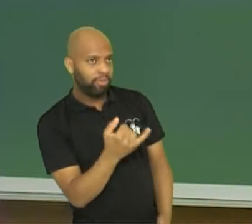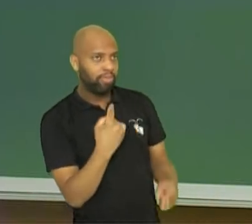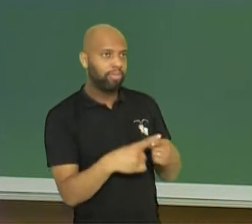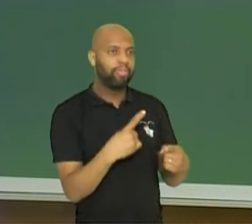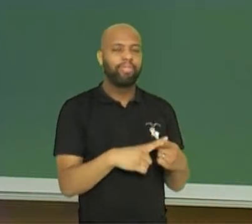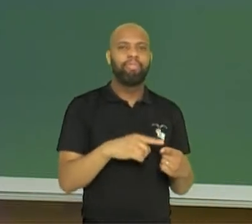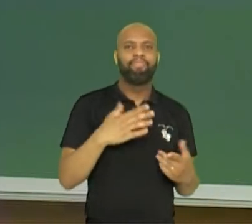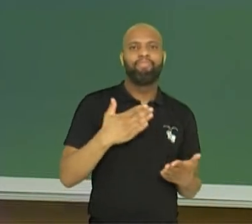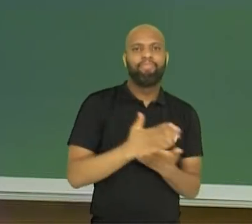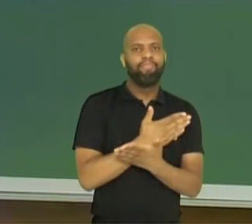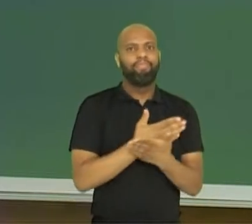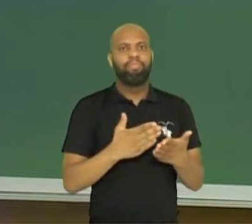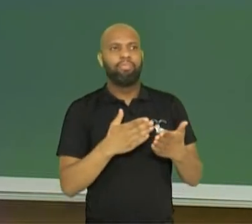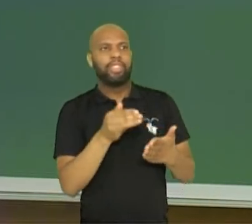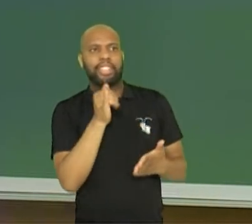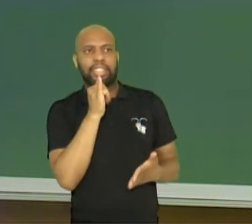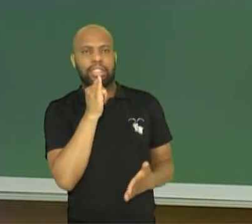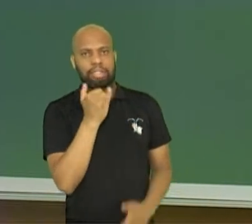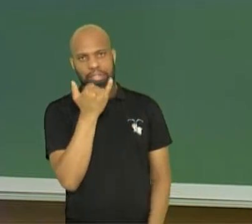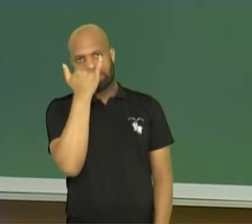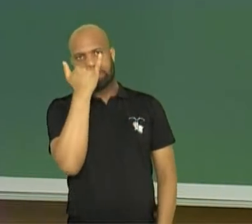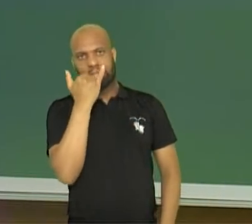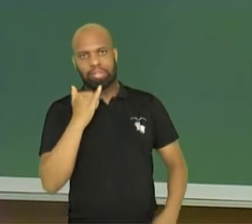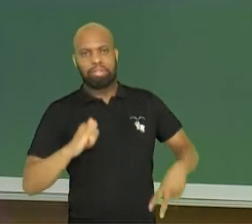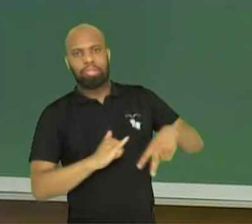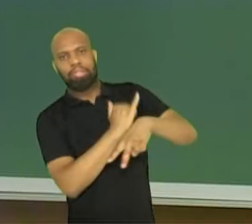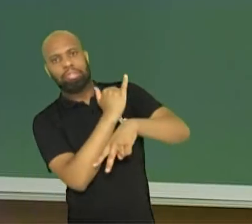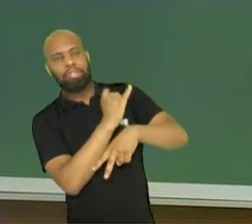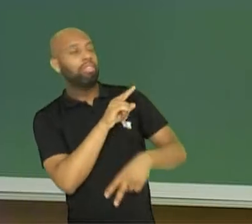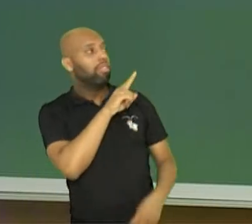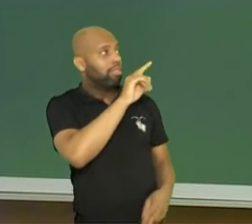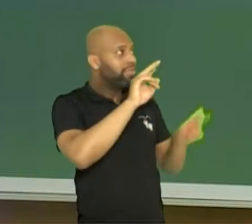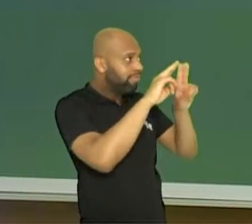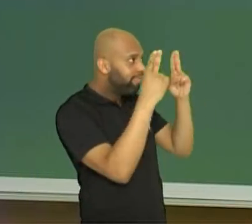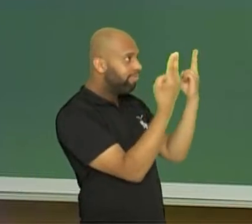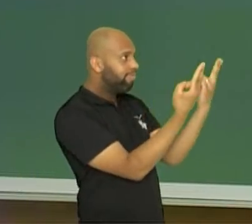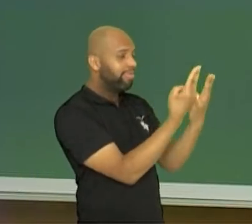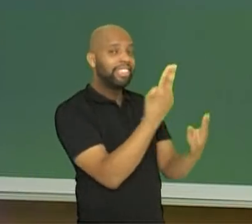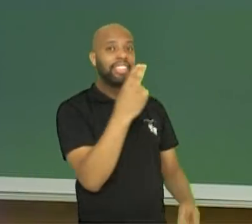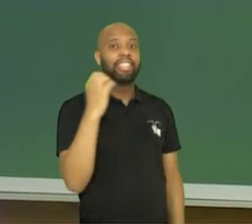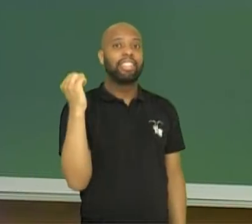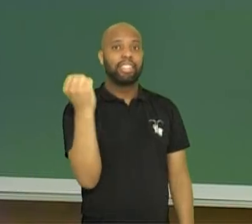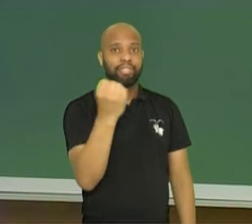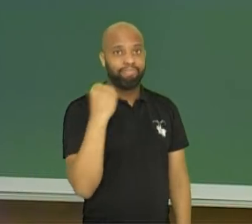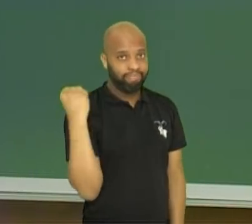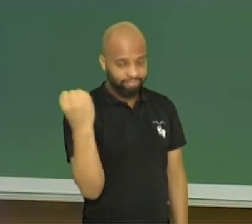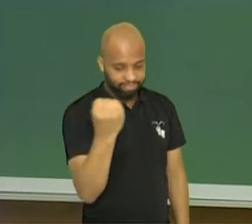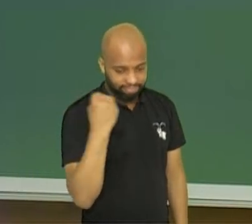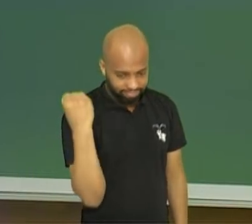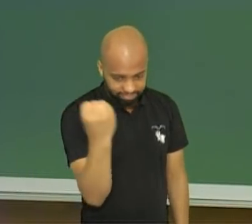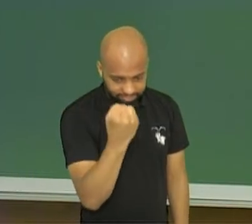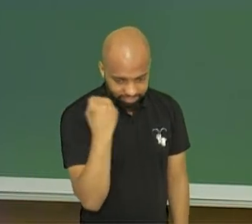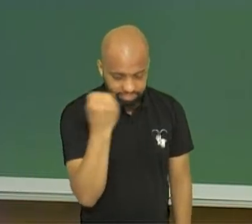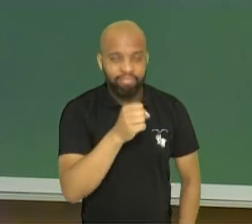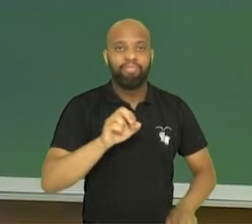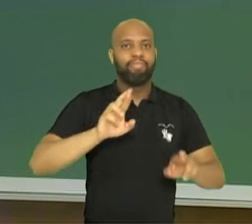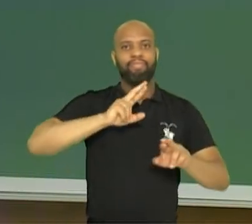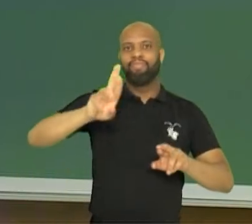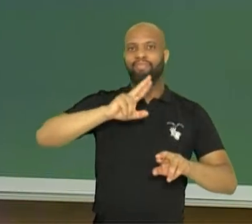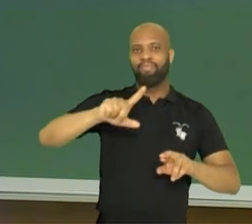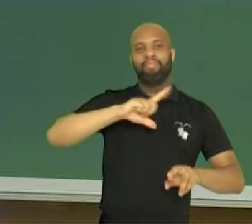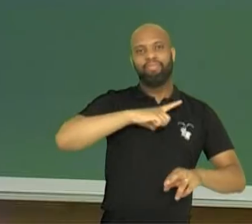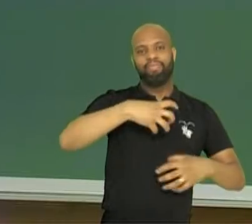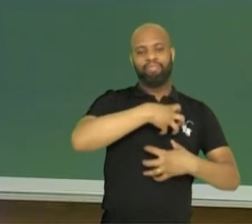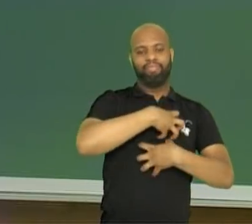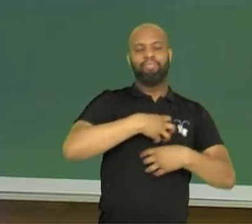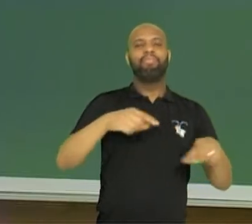alguma tragédia, algum acidente, algo ruim, lá no espaço não seria tão grave, né? Nós podemos inferir esse sentido